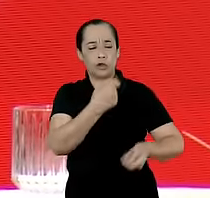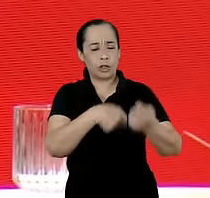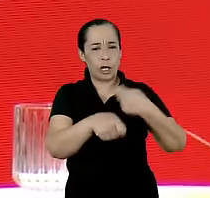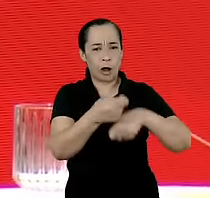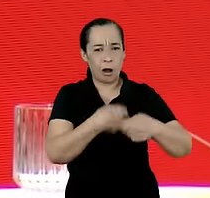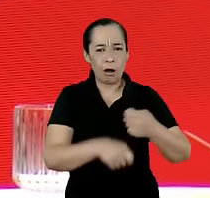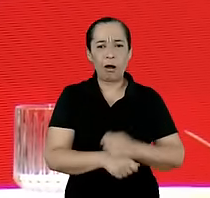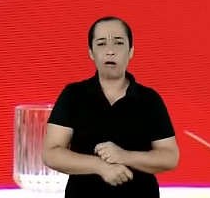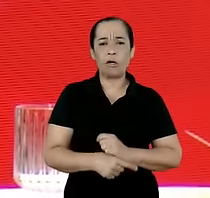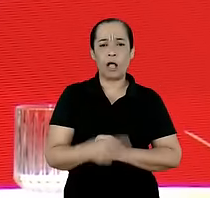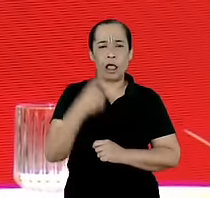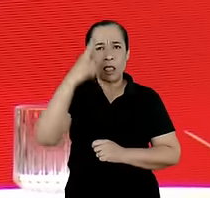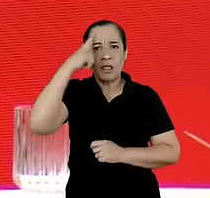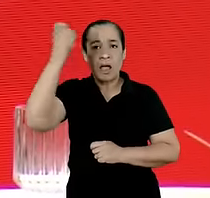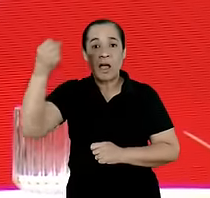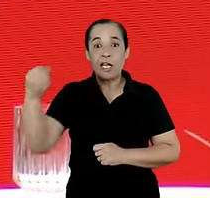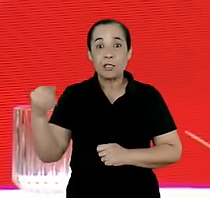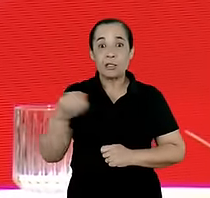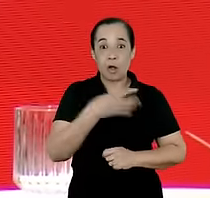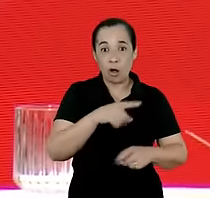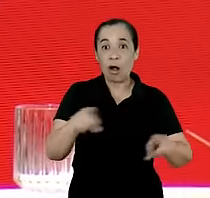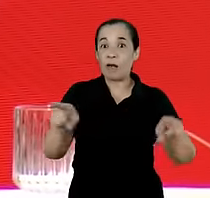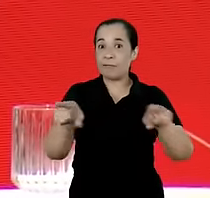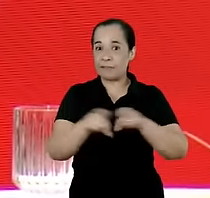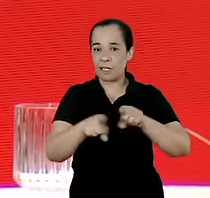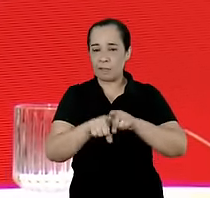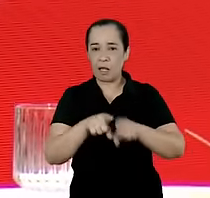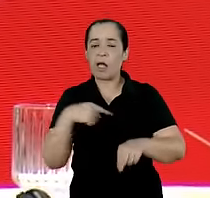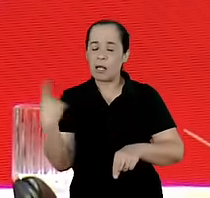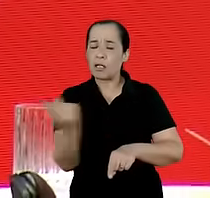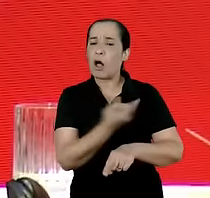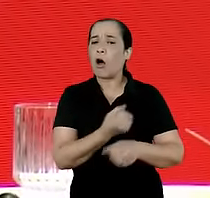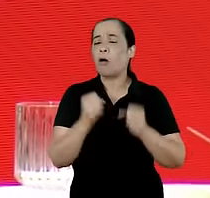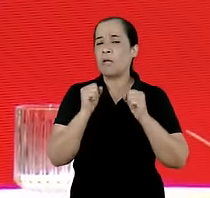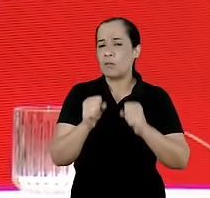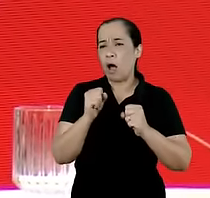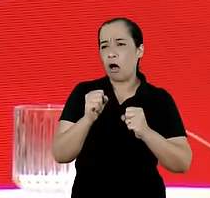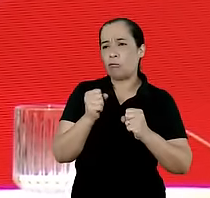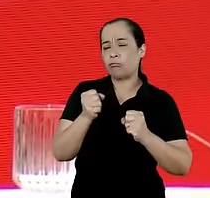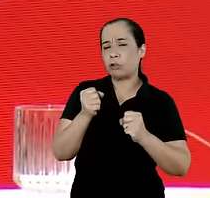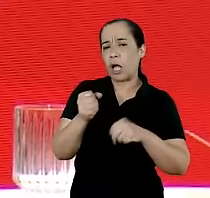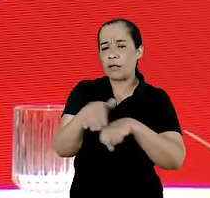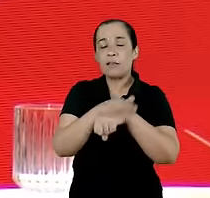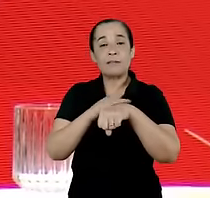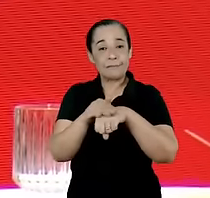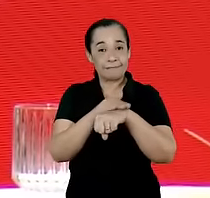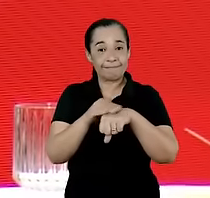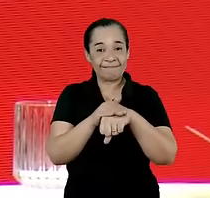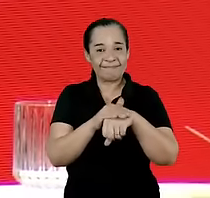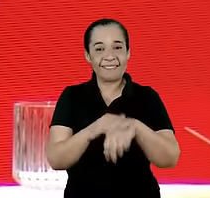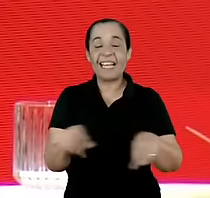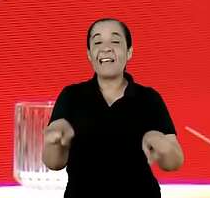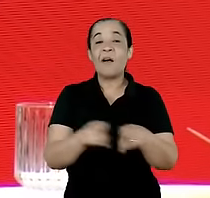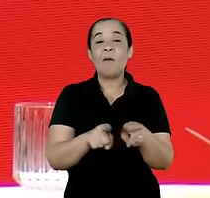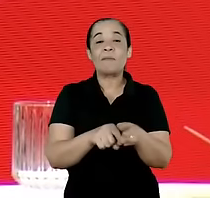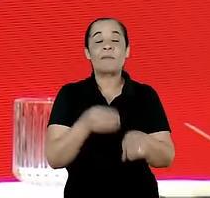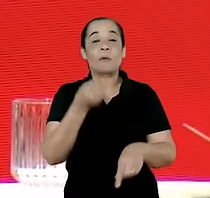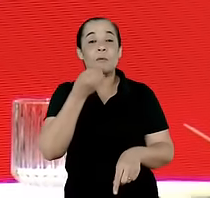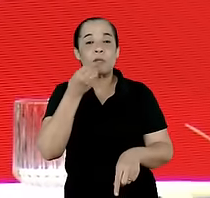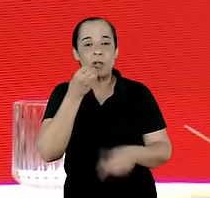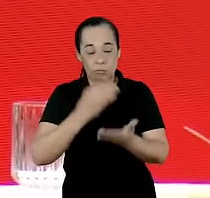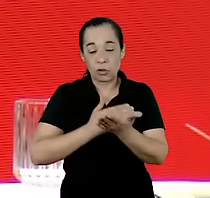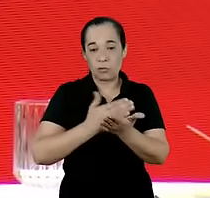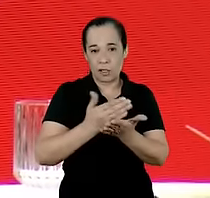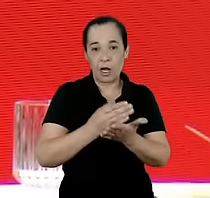têm sido trazidas acho que a gente pode fazer essa conversa eh e aí eu queria dar a chance aqui inicialmente pro